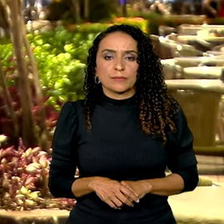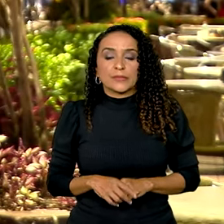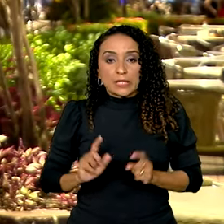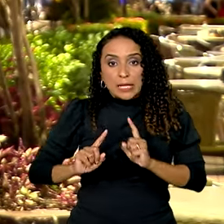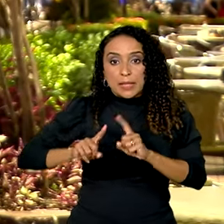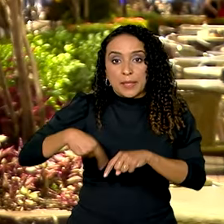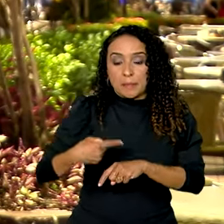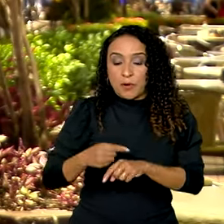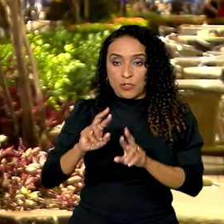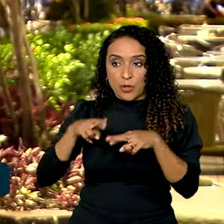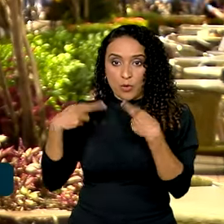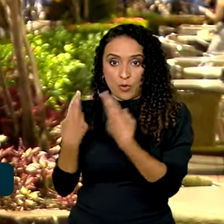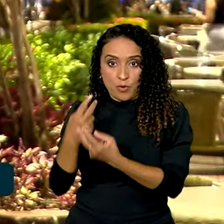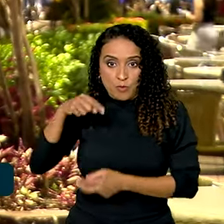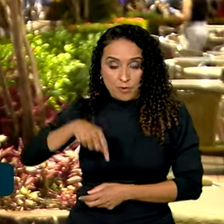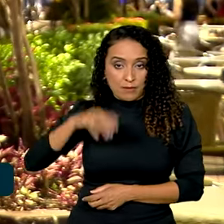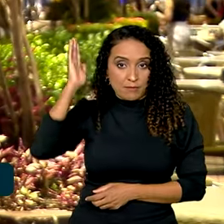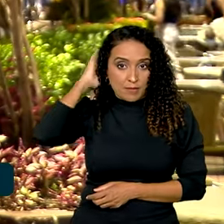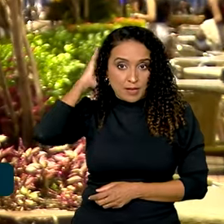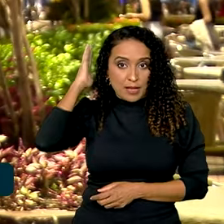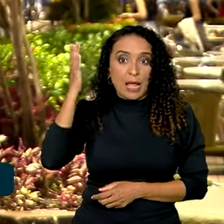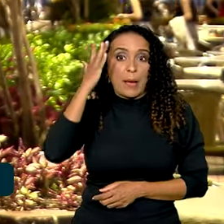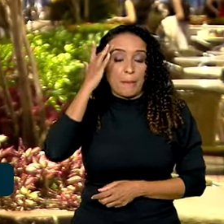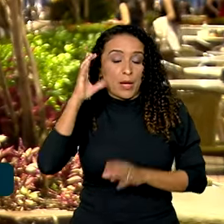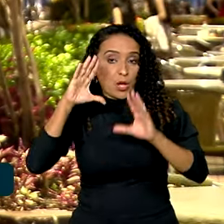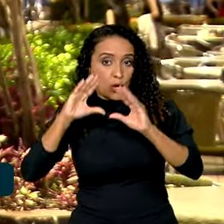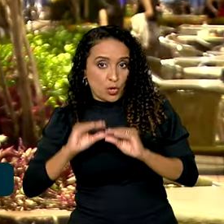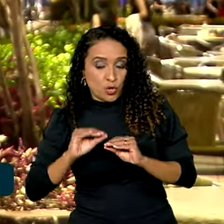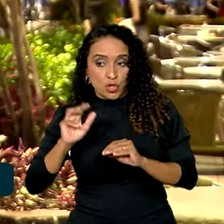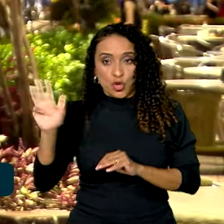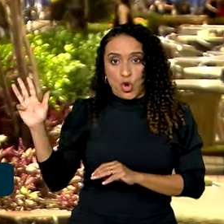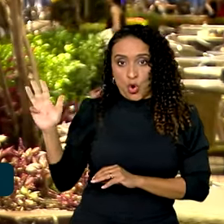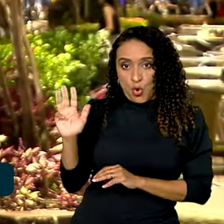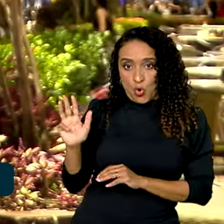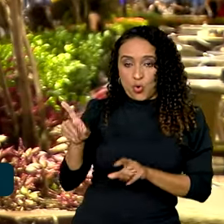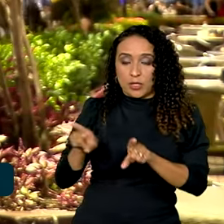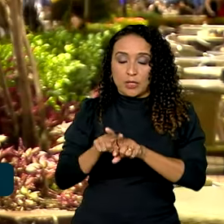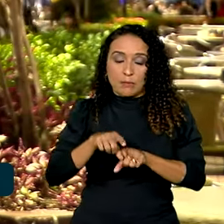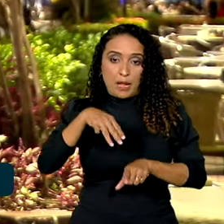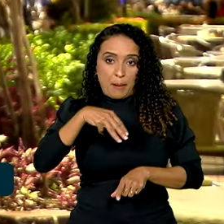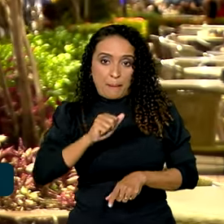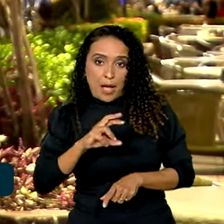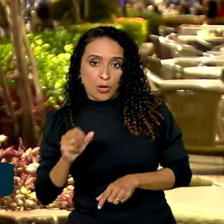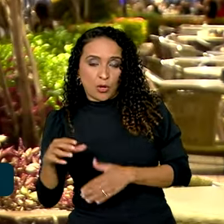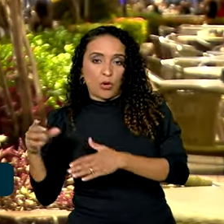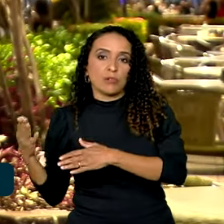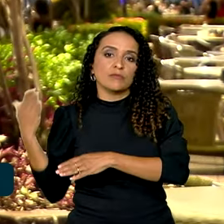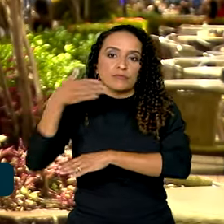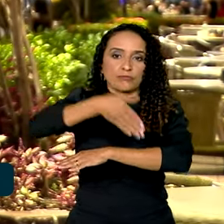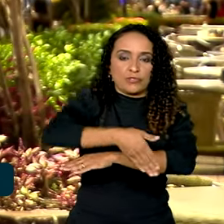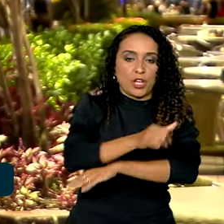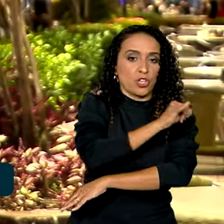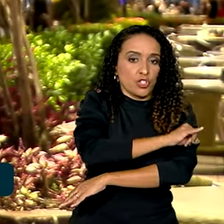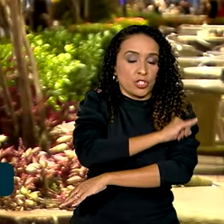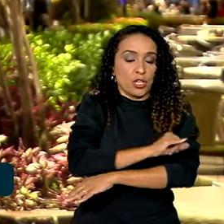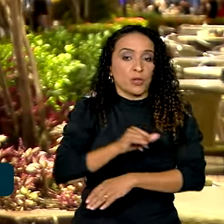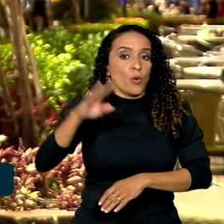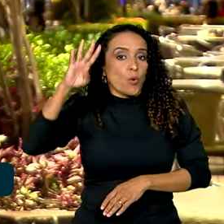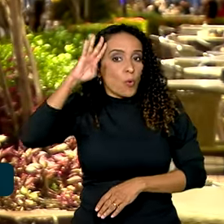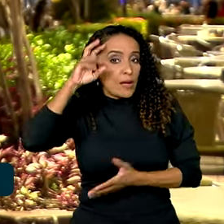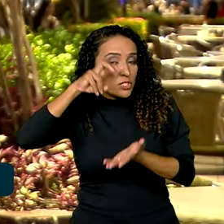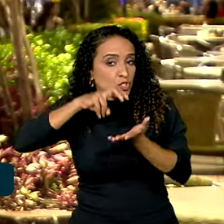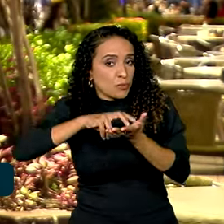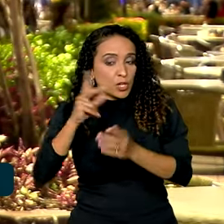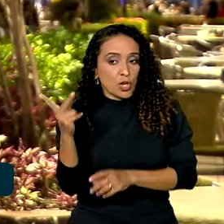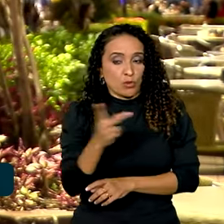Após o encontro aqui em Belém, amanhã à noite, Lula e Macron seguem para o Rio de Janeiro. Na manhã de quarta-feira, os